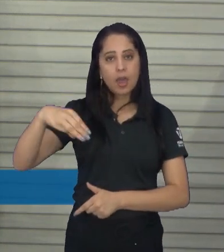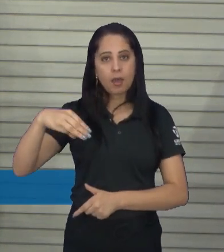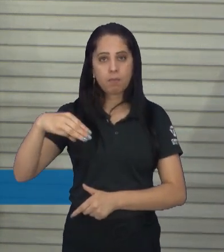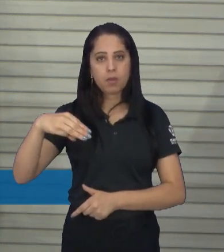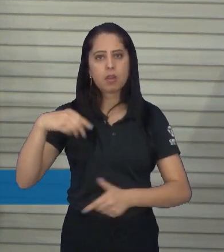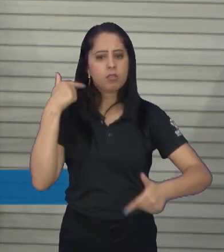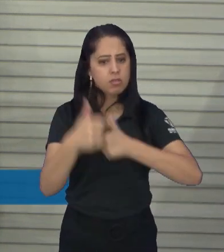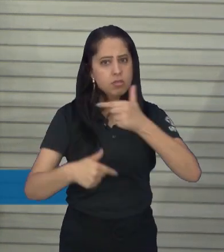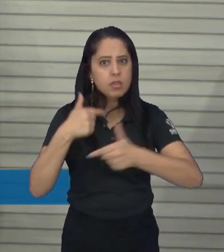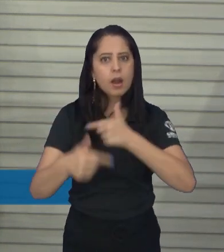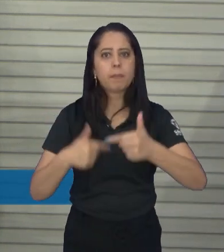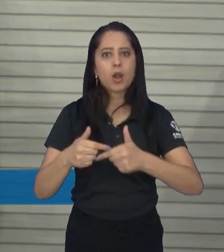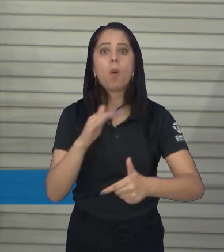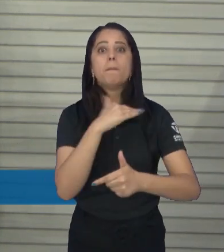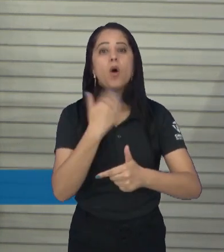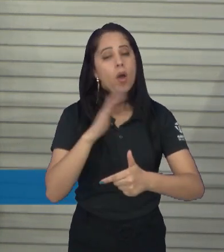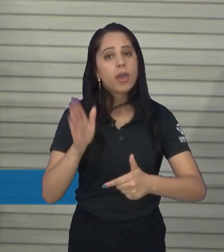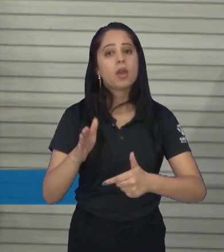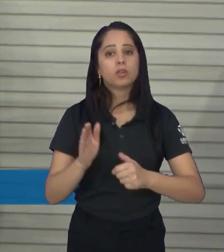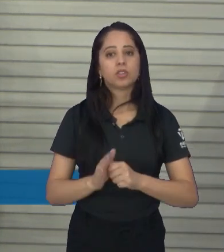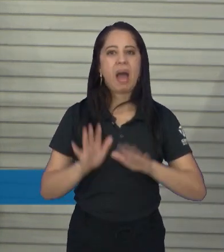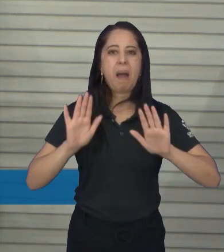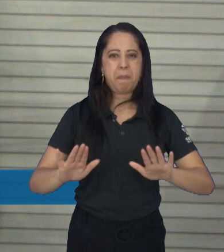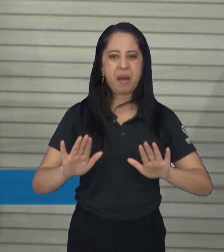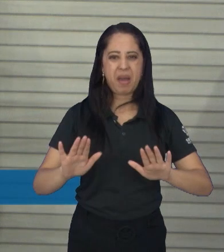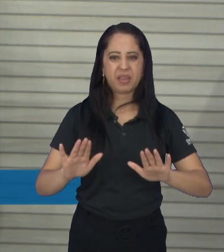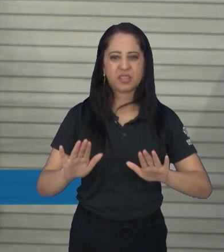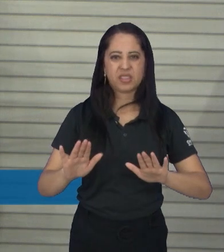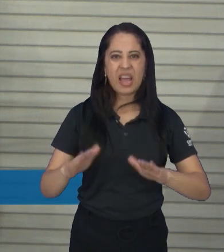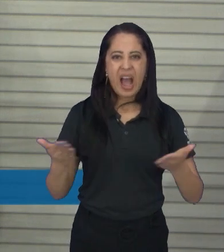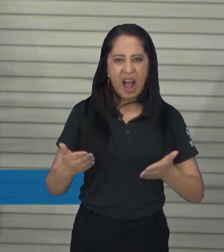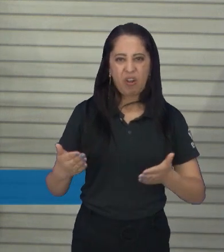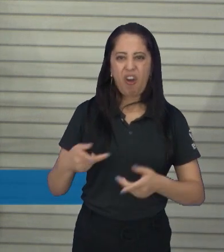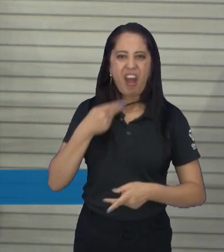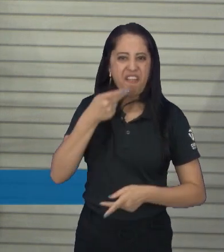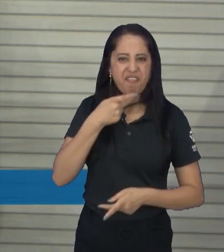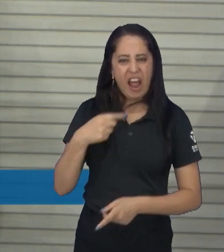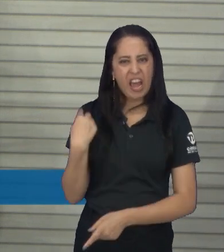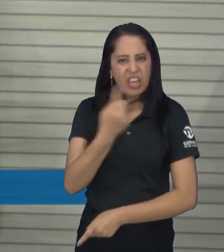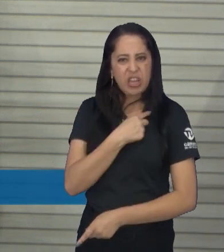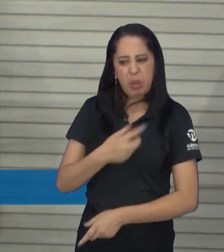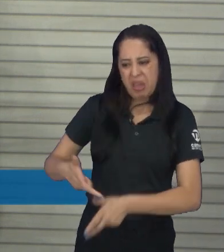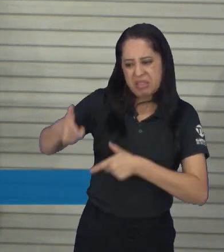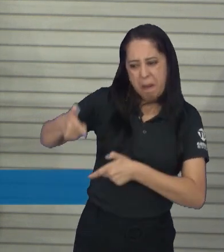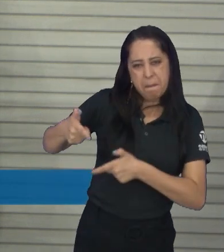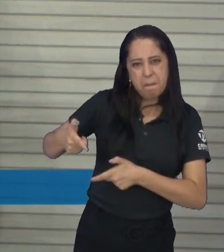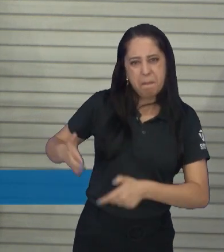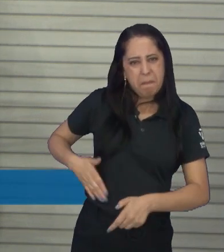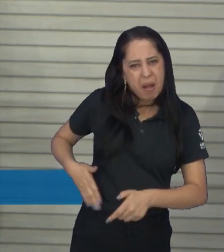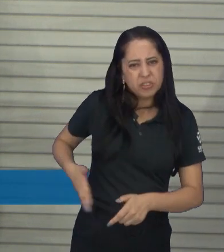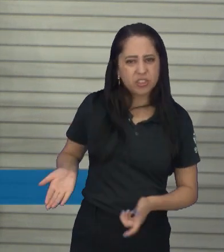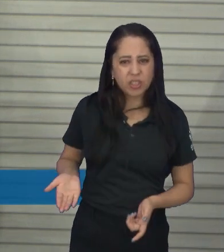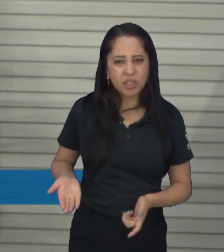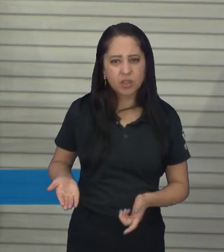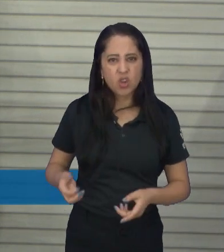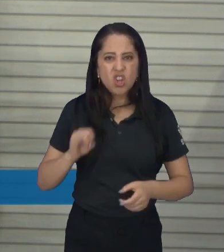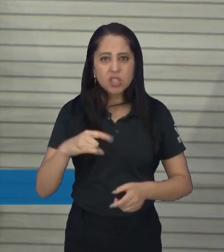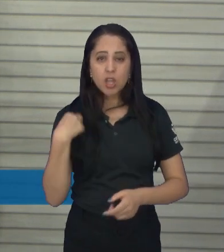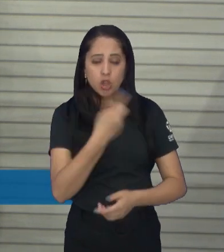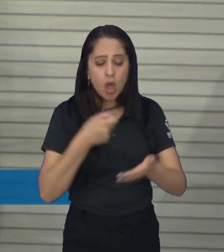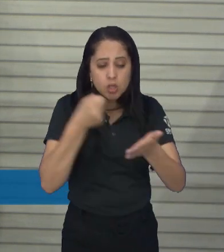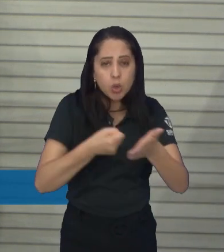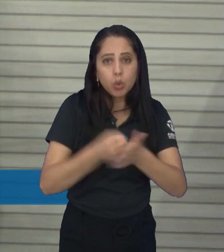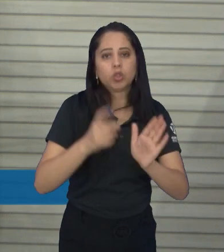aí nós não é lembrado a gente ia lembrado só quando a gente é bandido aí a gente ia lembrado porque quando a gente Luta pelos nossos direitos a gente é perseguido